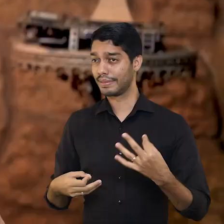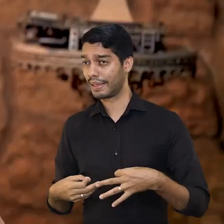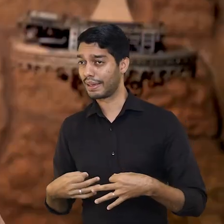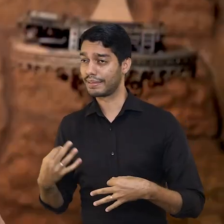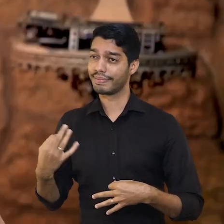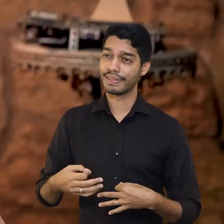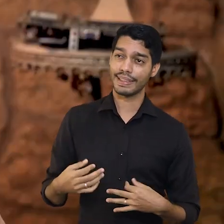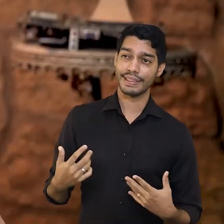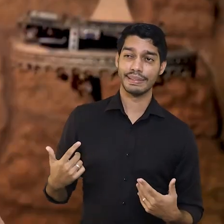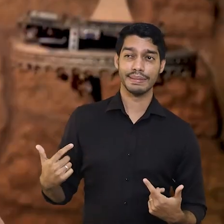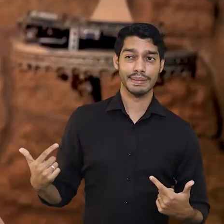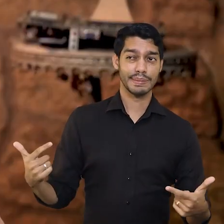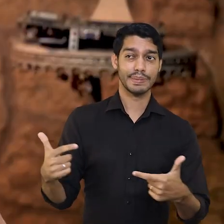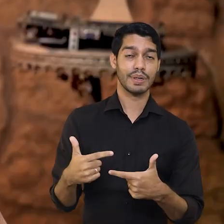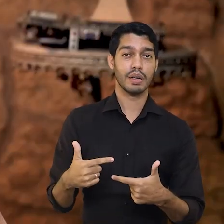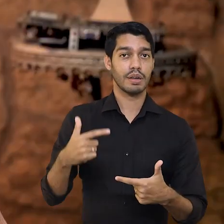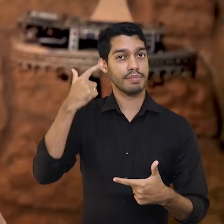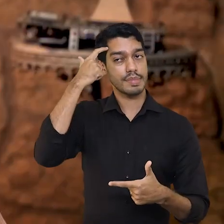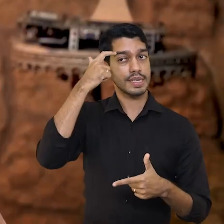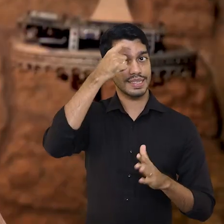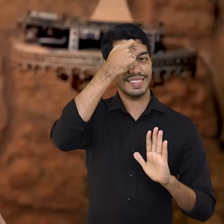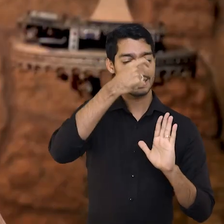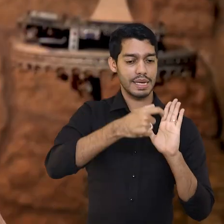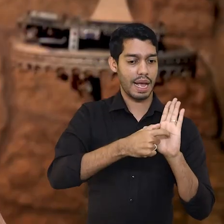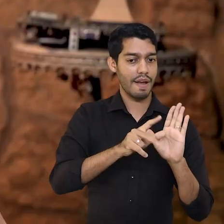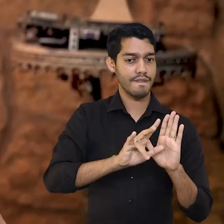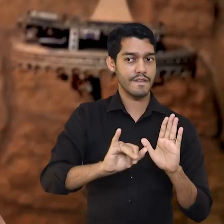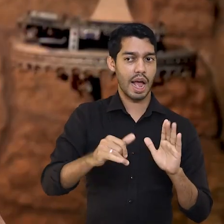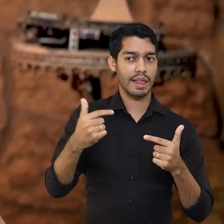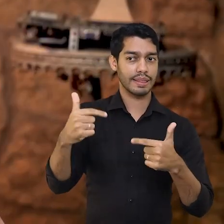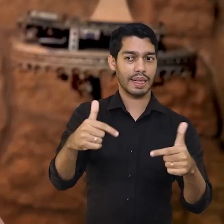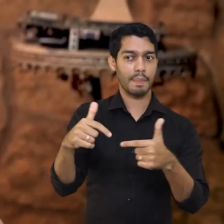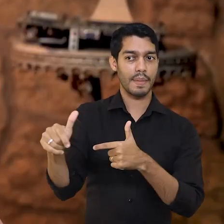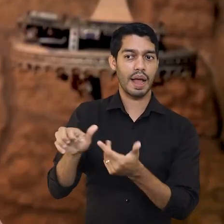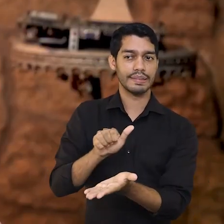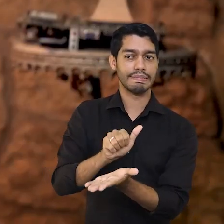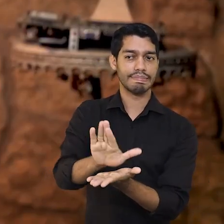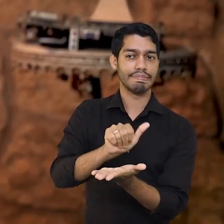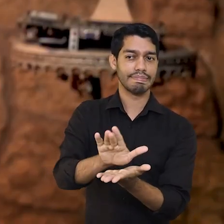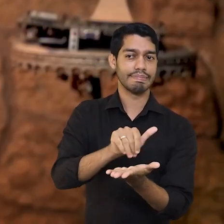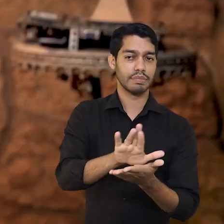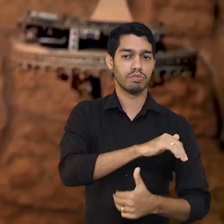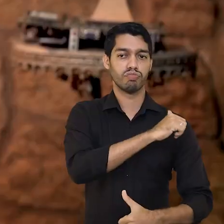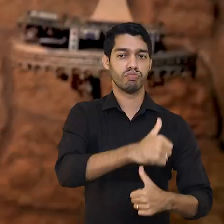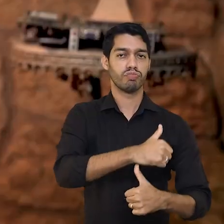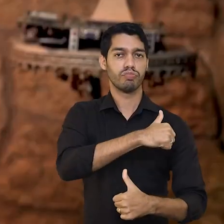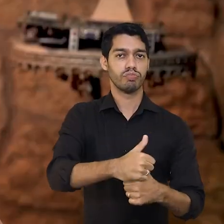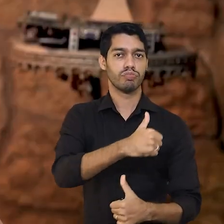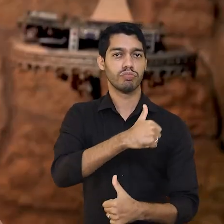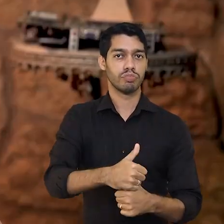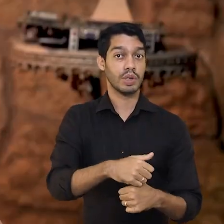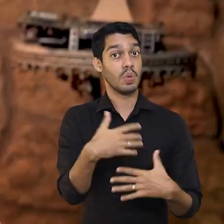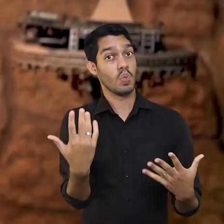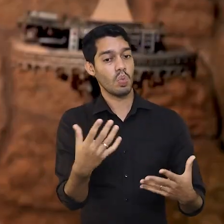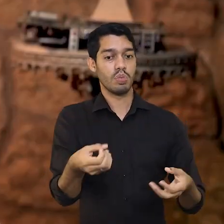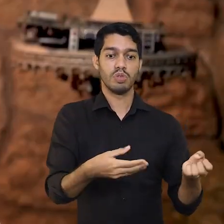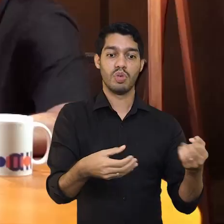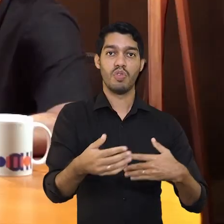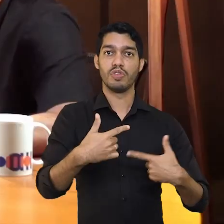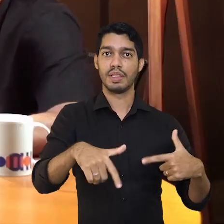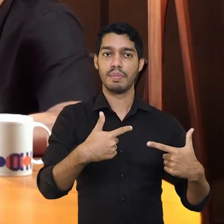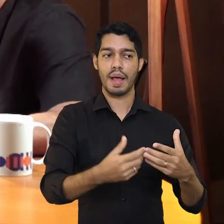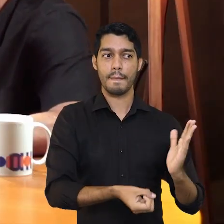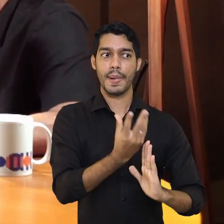vários convidados, né? Que é assim, pô, no mundo cheio de incertezas, será que a IA vai roubar todos os